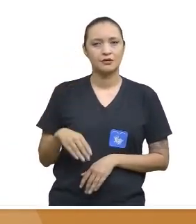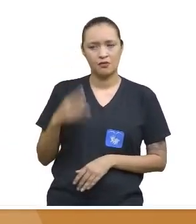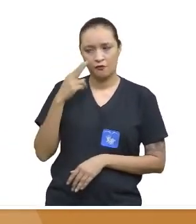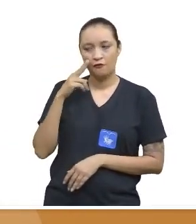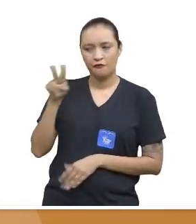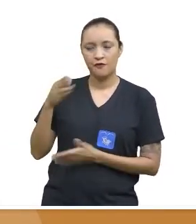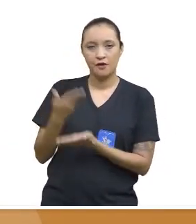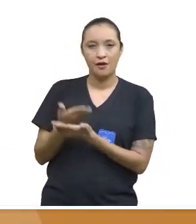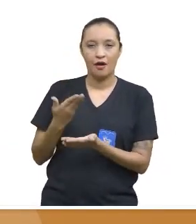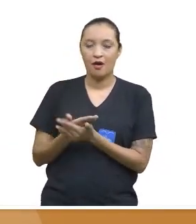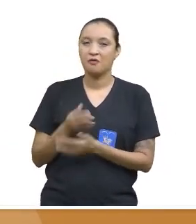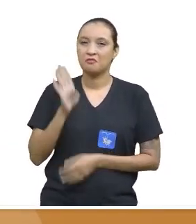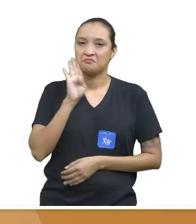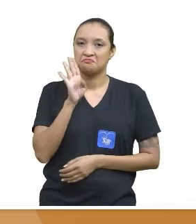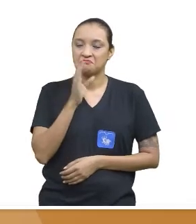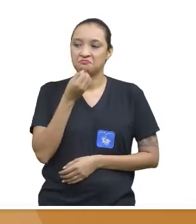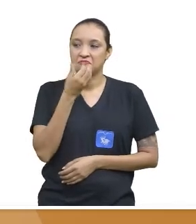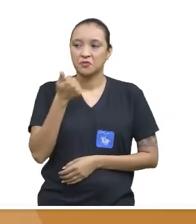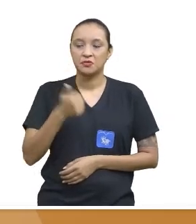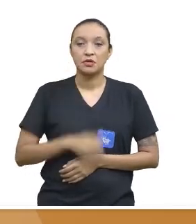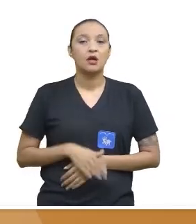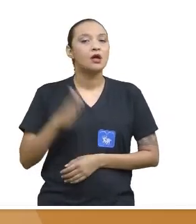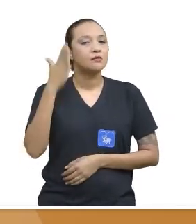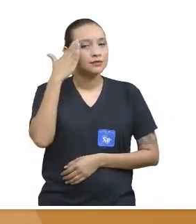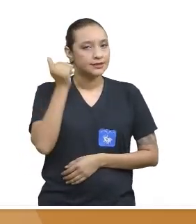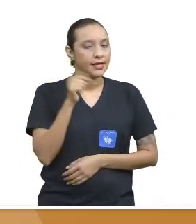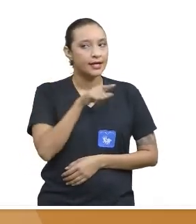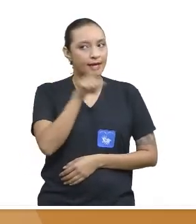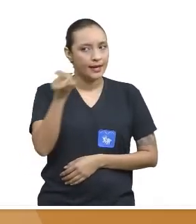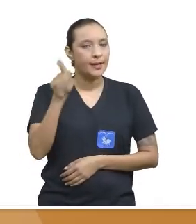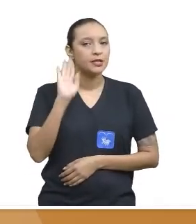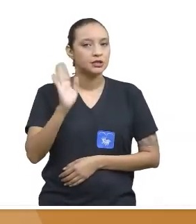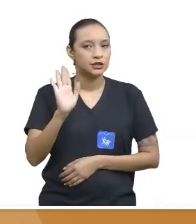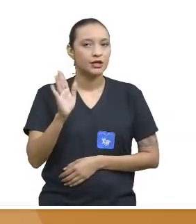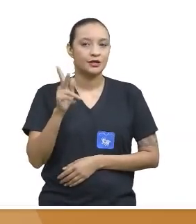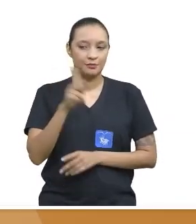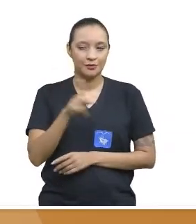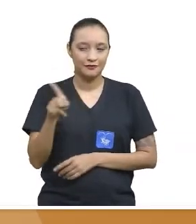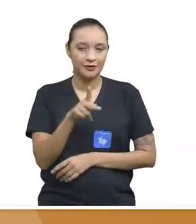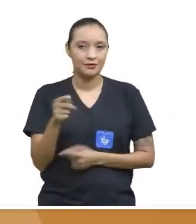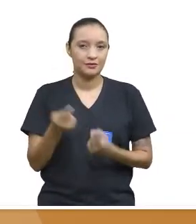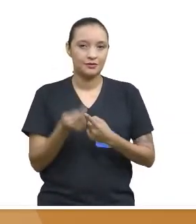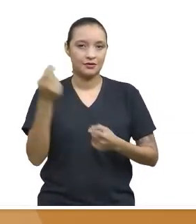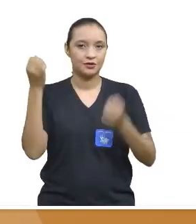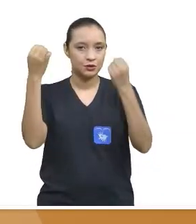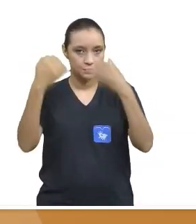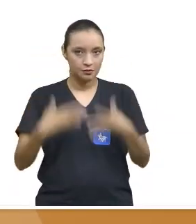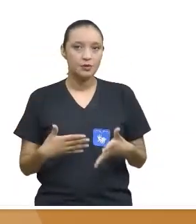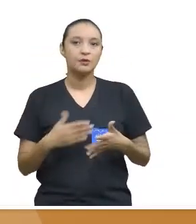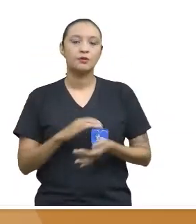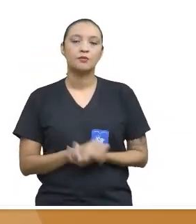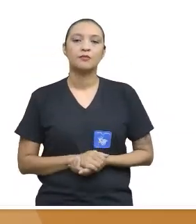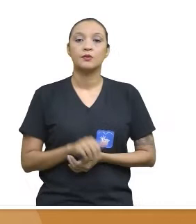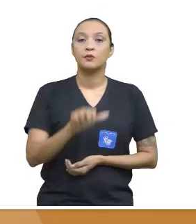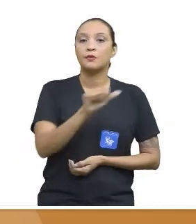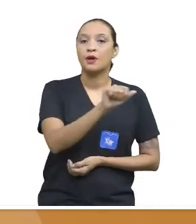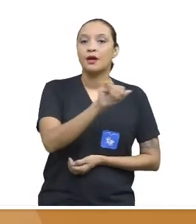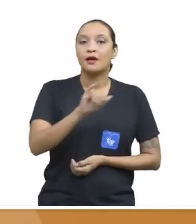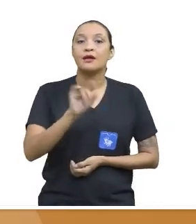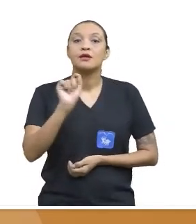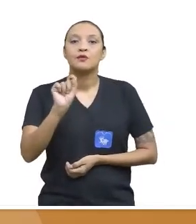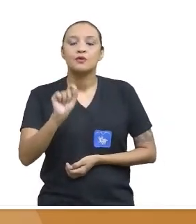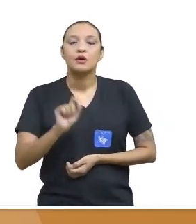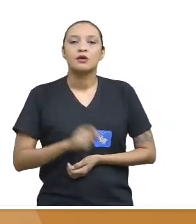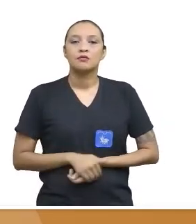super bacana. Então eu sei que ela falou pontualmente sobre esse ato que vai dar origem, vai causar uma